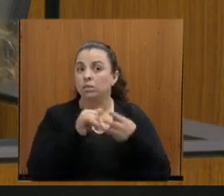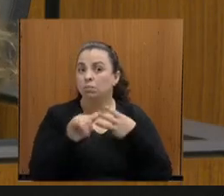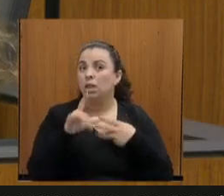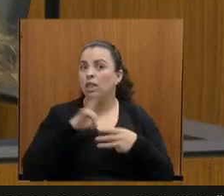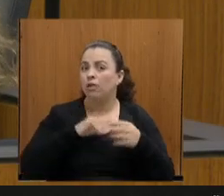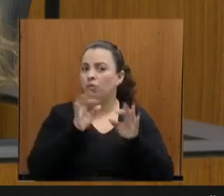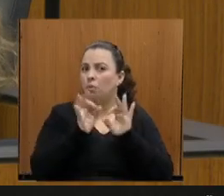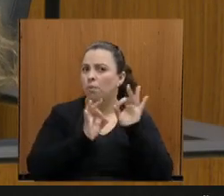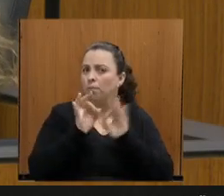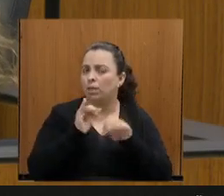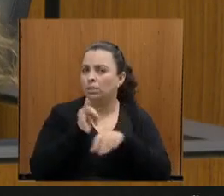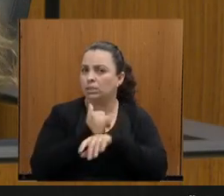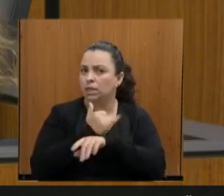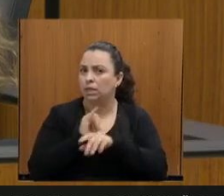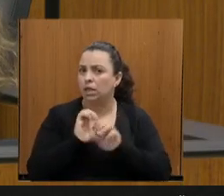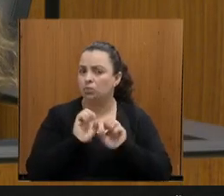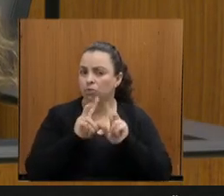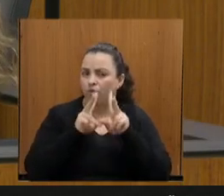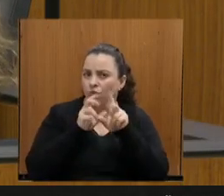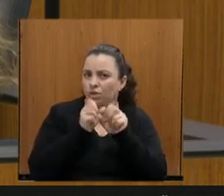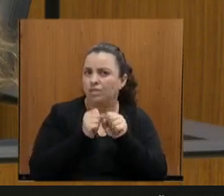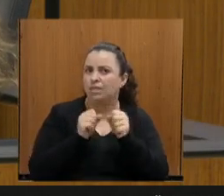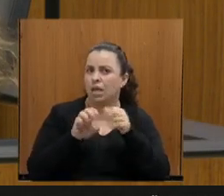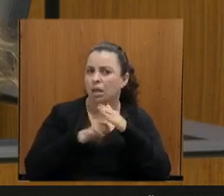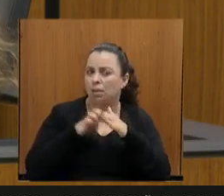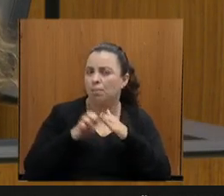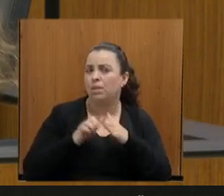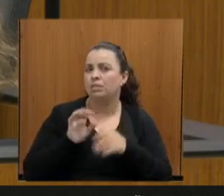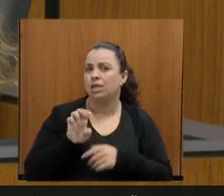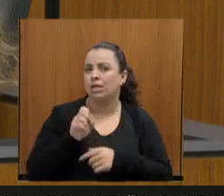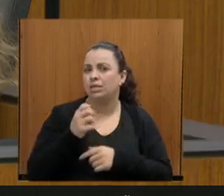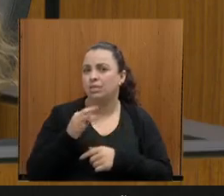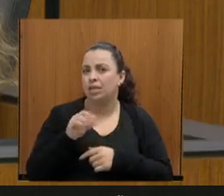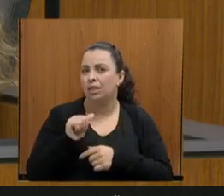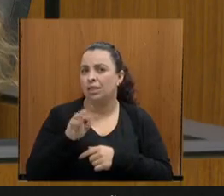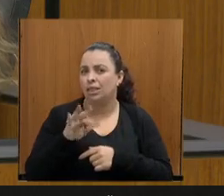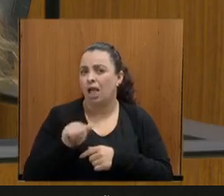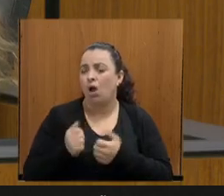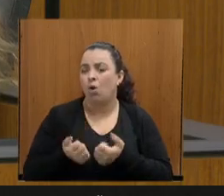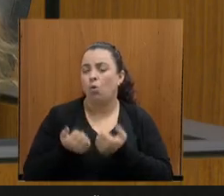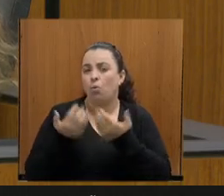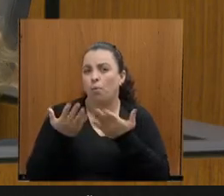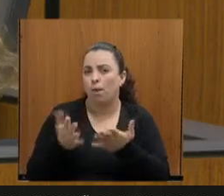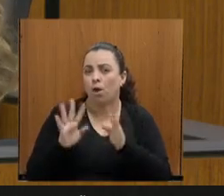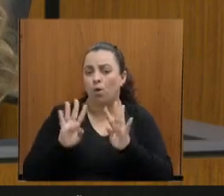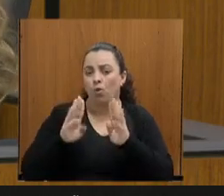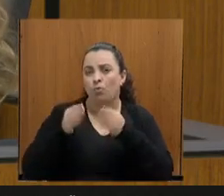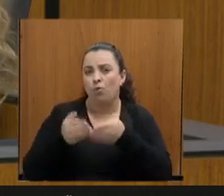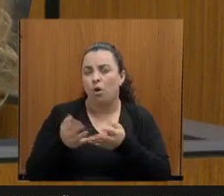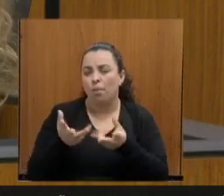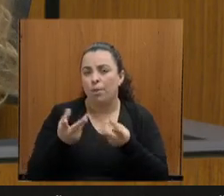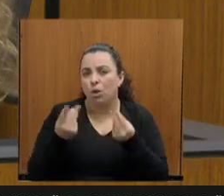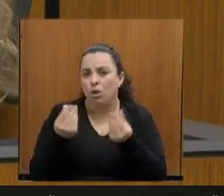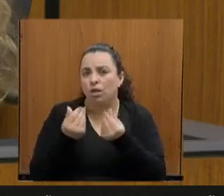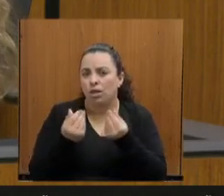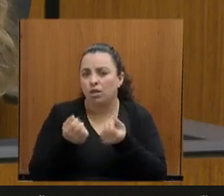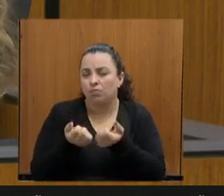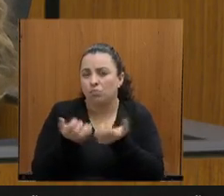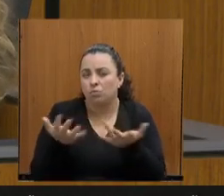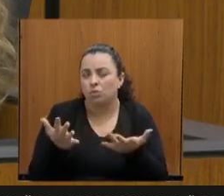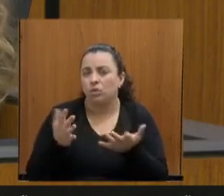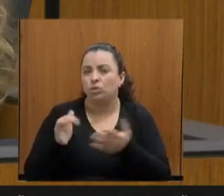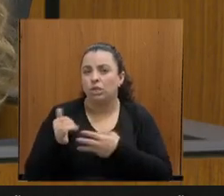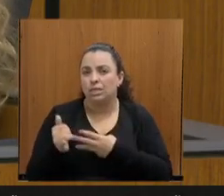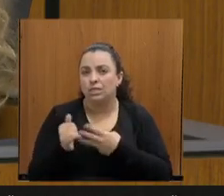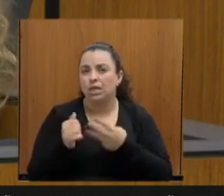fortalecê-la né como empresa estatal tendo como foco a melhoria da prestação de serviço à população e redução das tarifas não